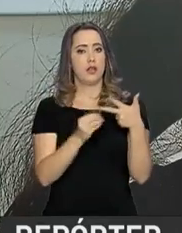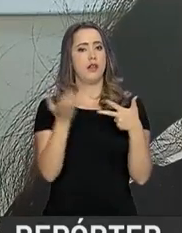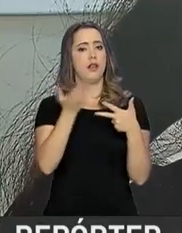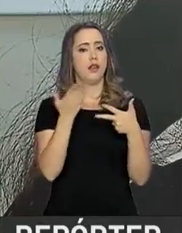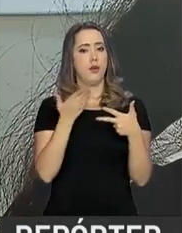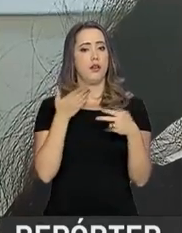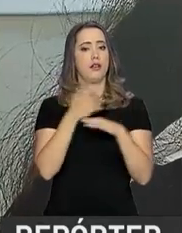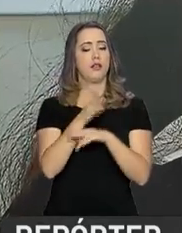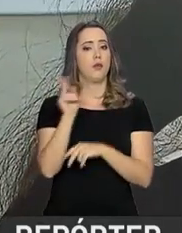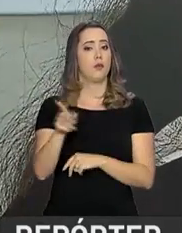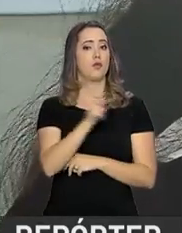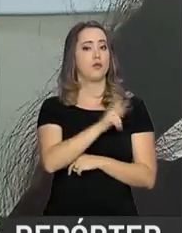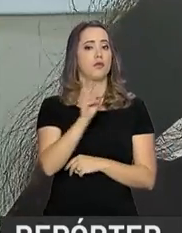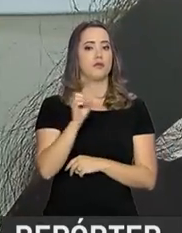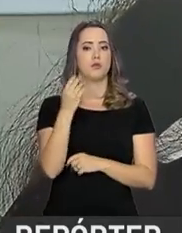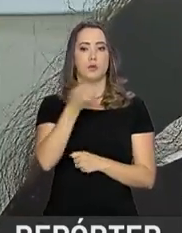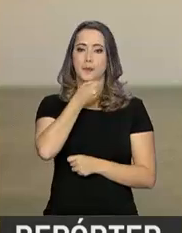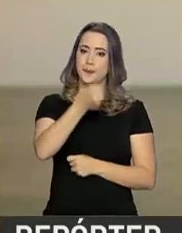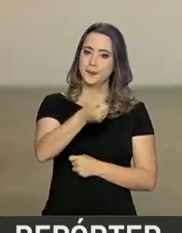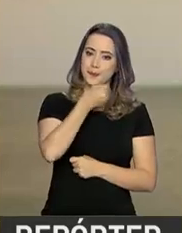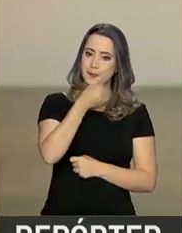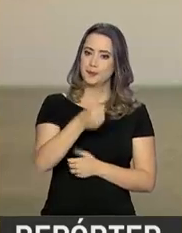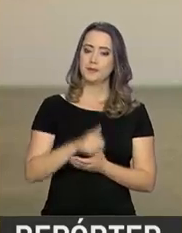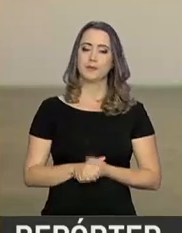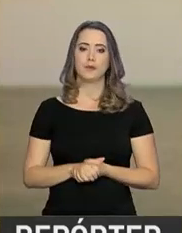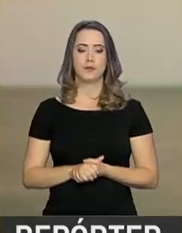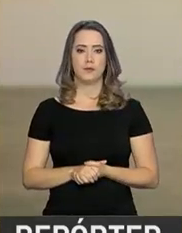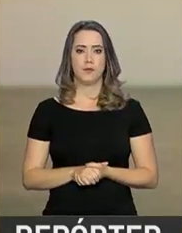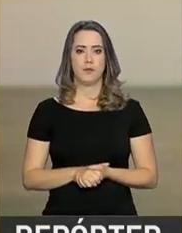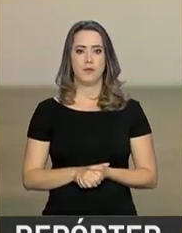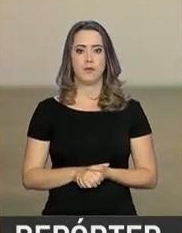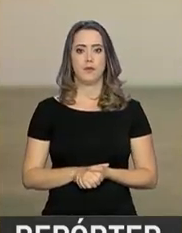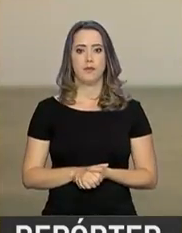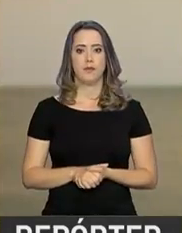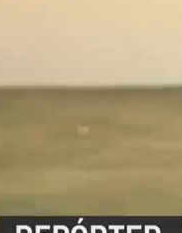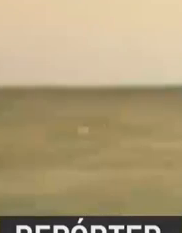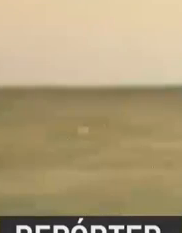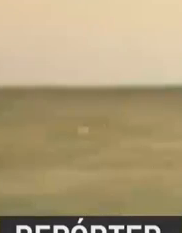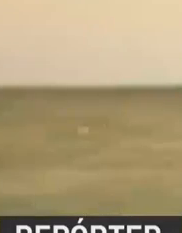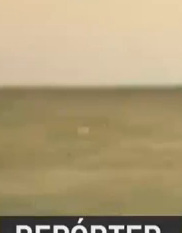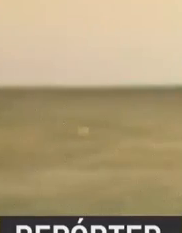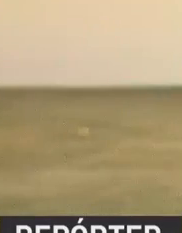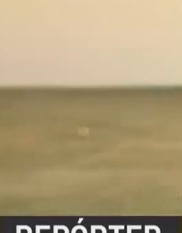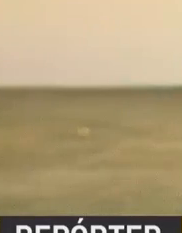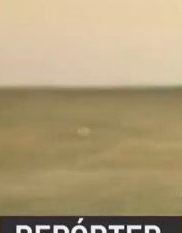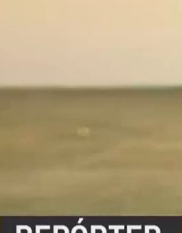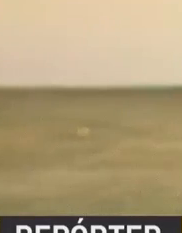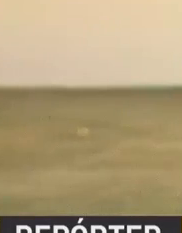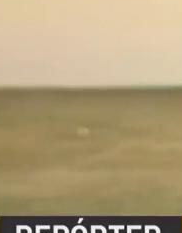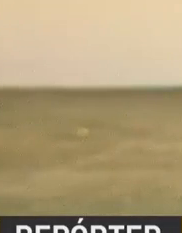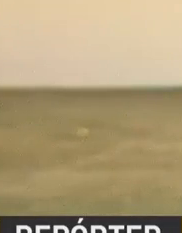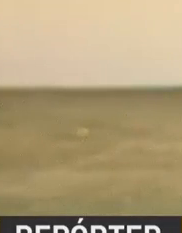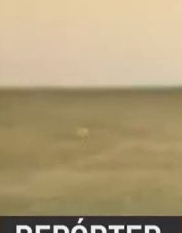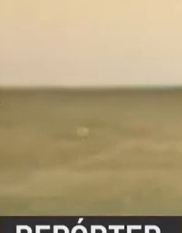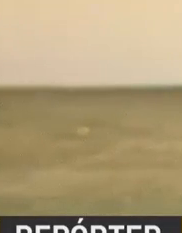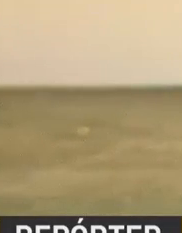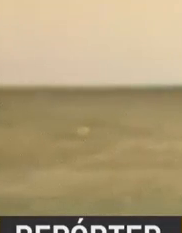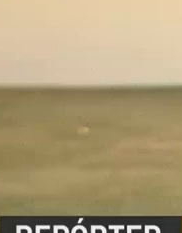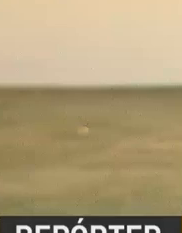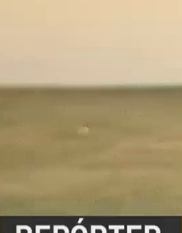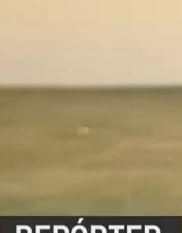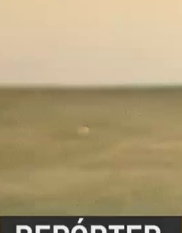ou pedagoga o jornalista sim eu estou me preparando aqui na escola e ninguém nós estamos sendo muito